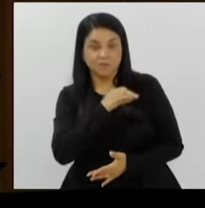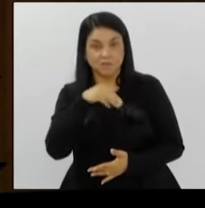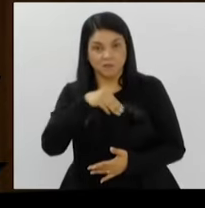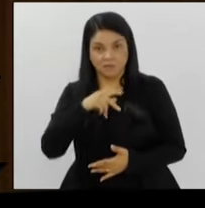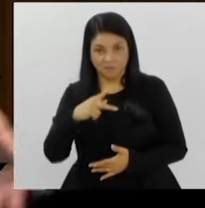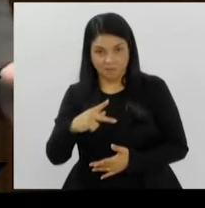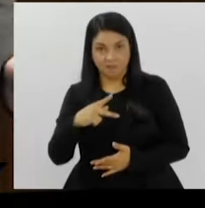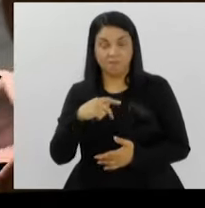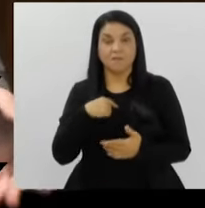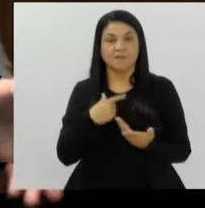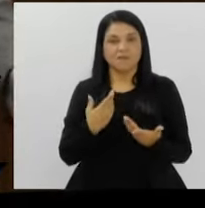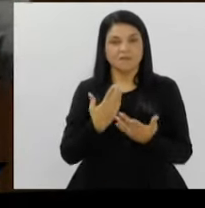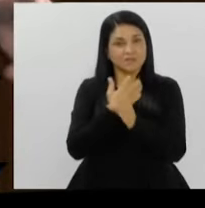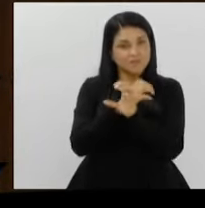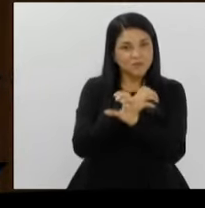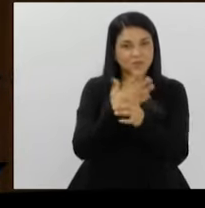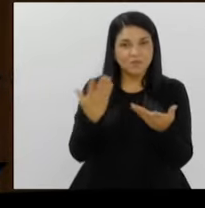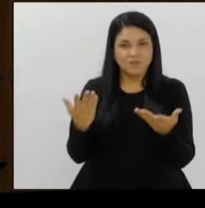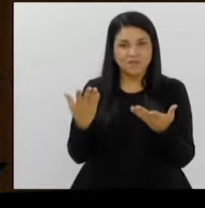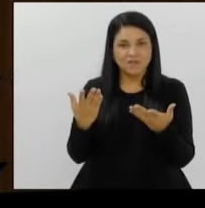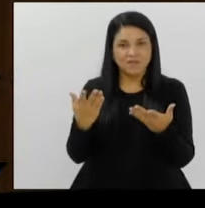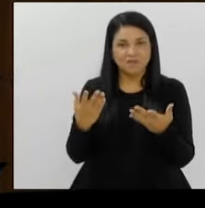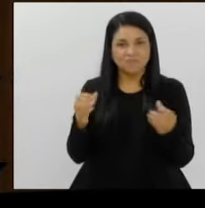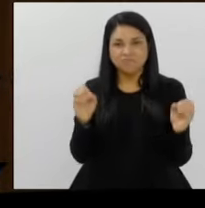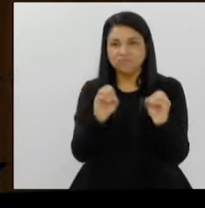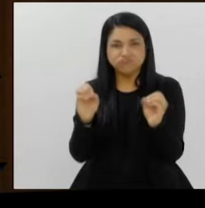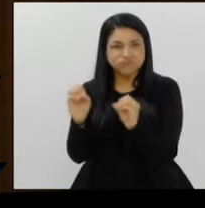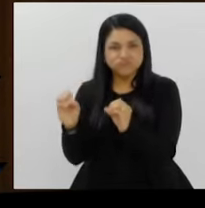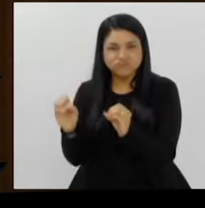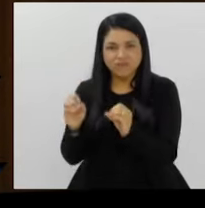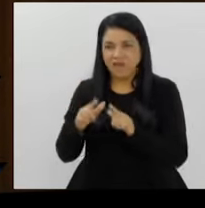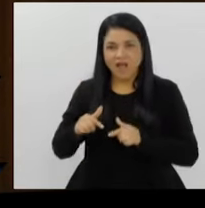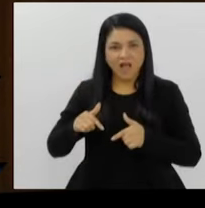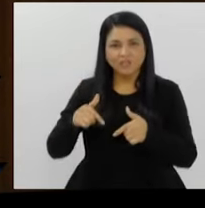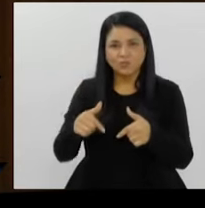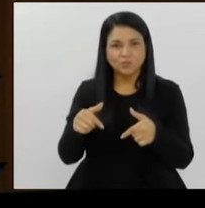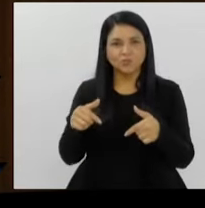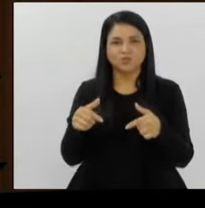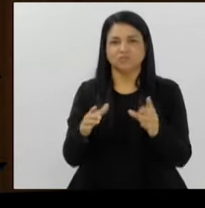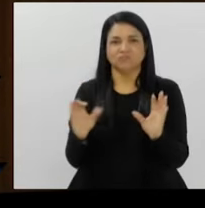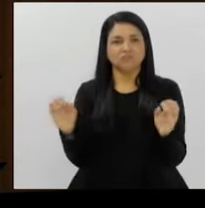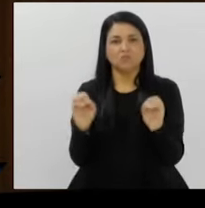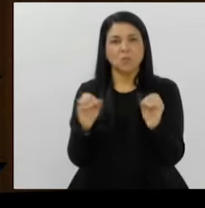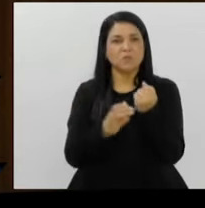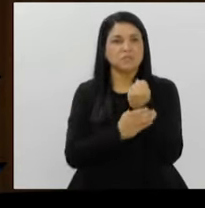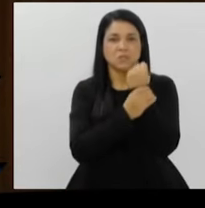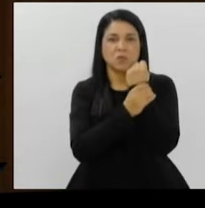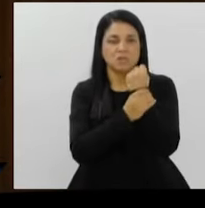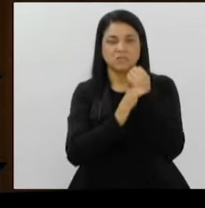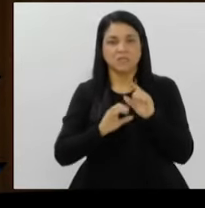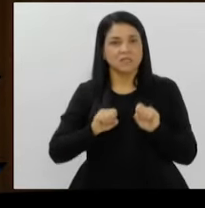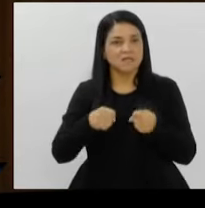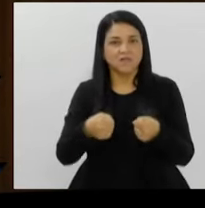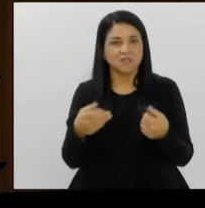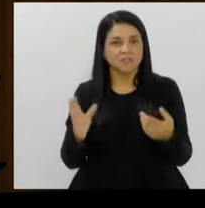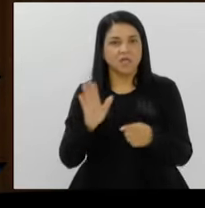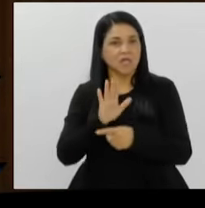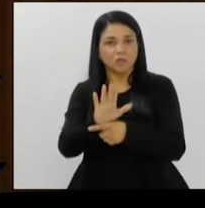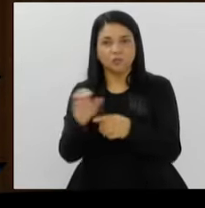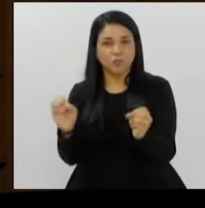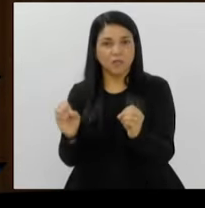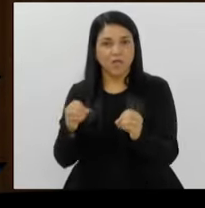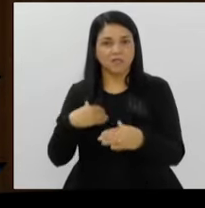presidente, eu não vejo ele ter nenhuma atitude perante segurança, até porque ele a todo momento se exime da culpa da